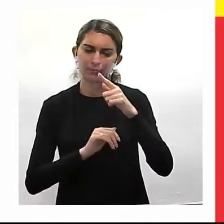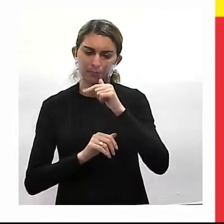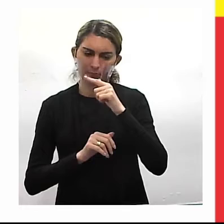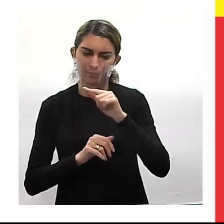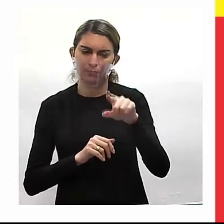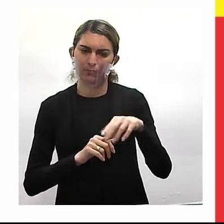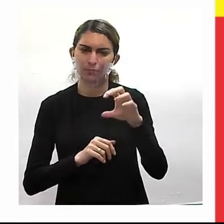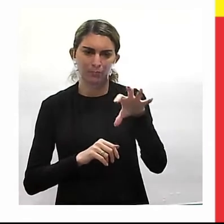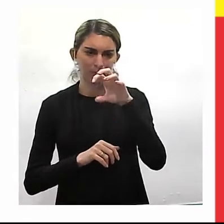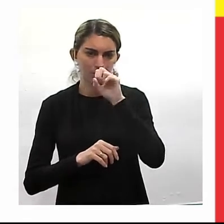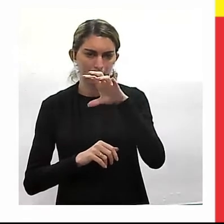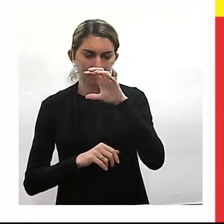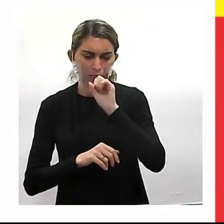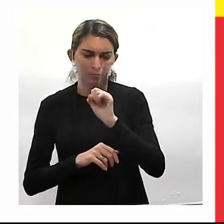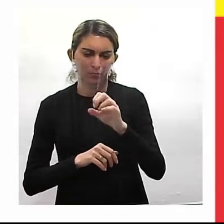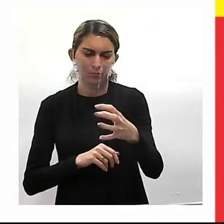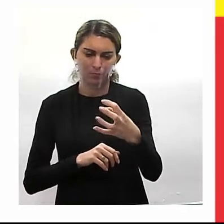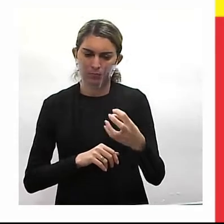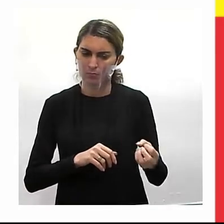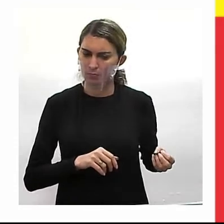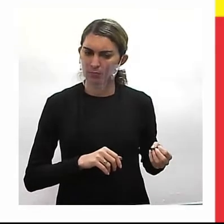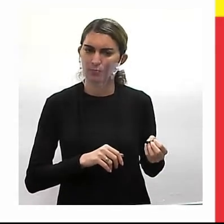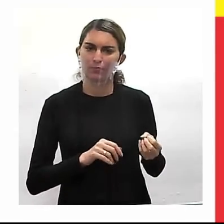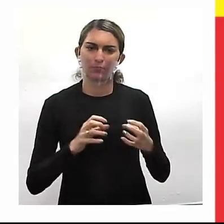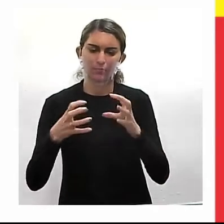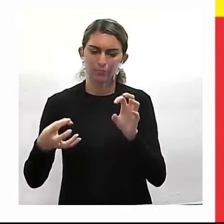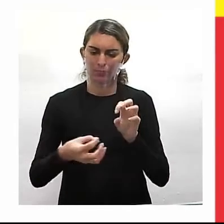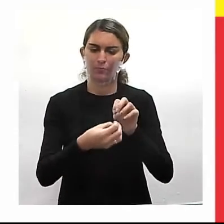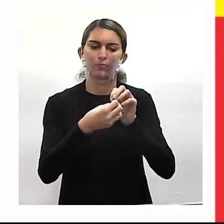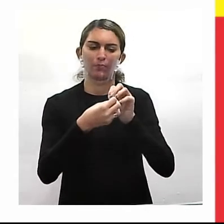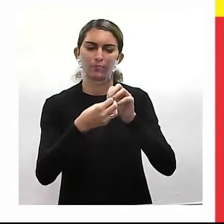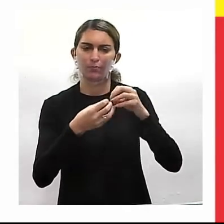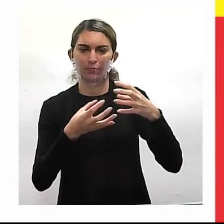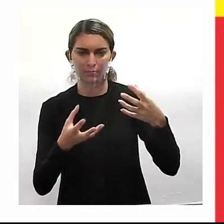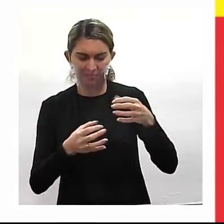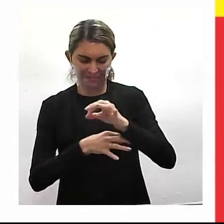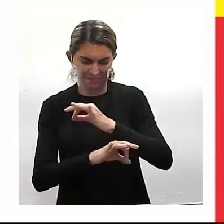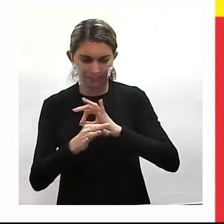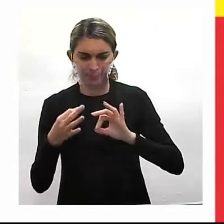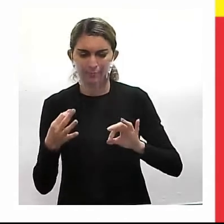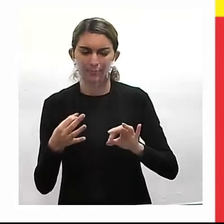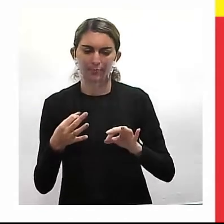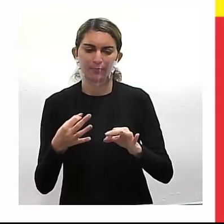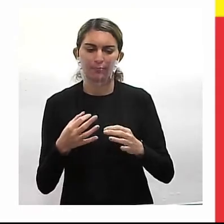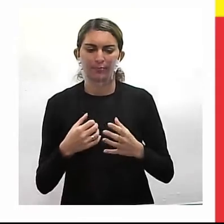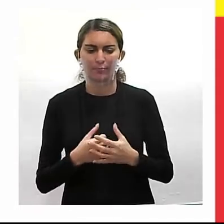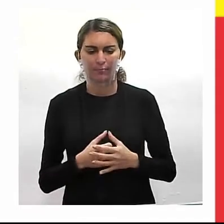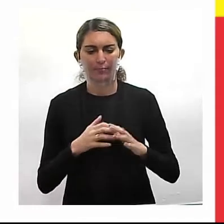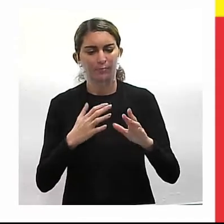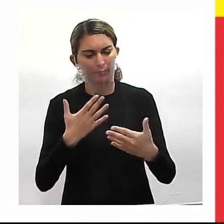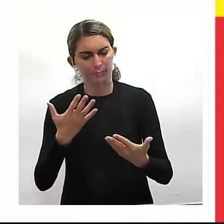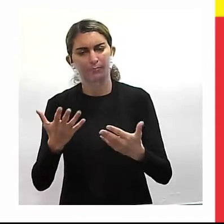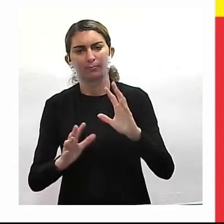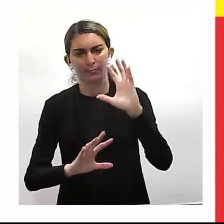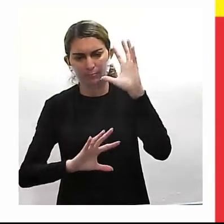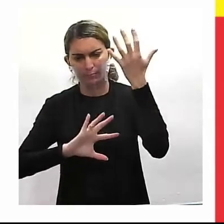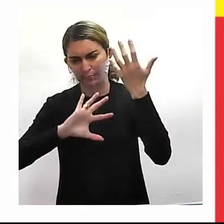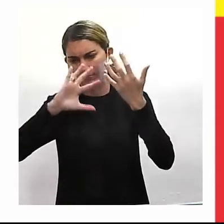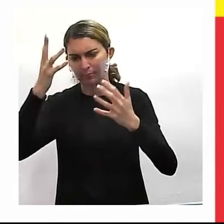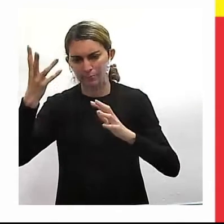caso é o oxigênio. Então, ele vem aqui, ó, junta essa partezinha aqui da molécula e sai fora. E assim acontece